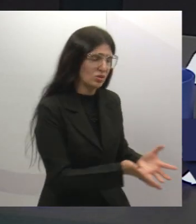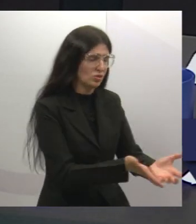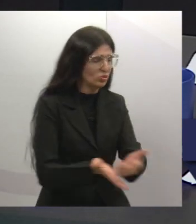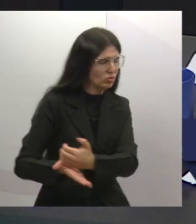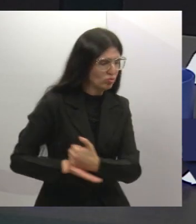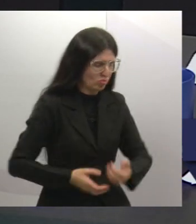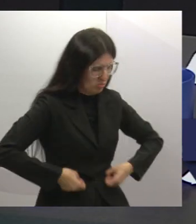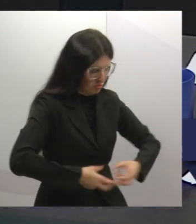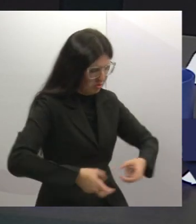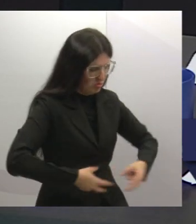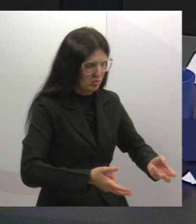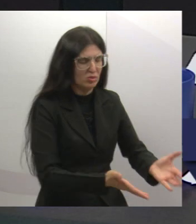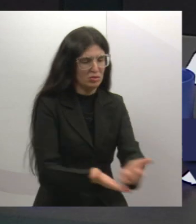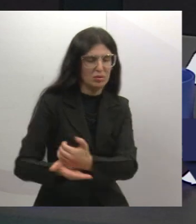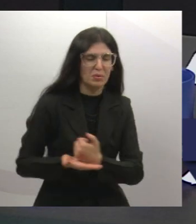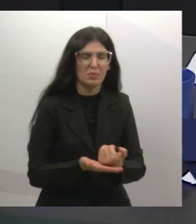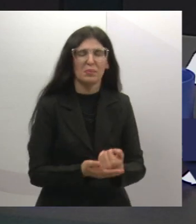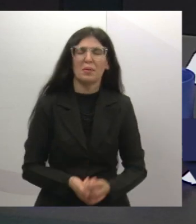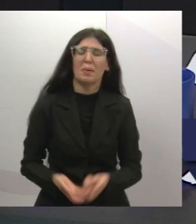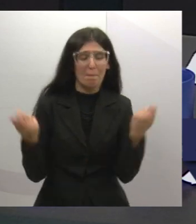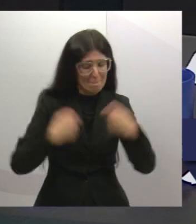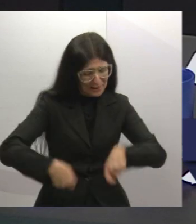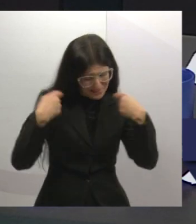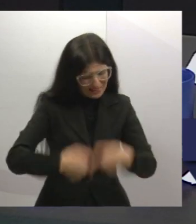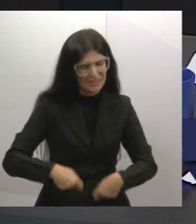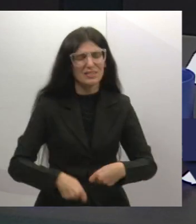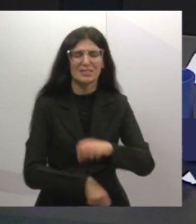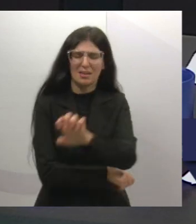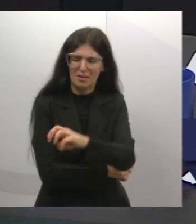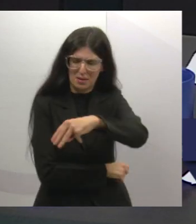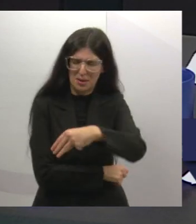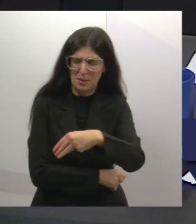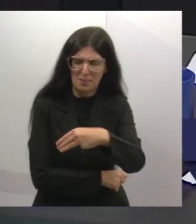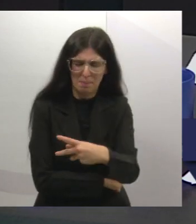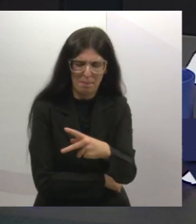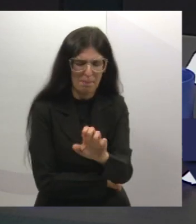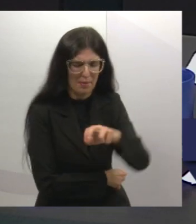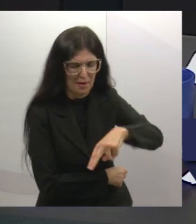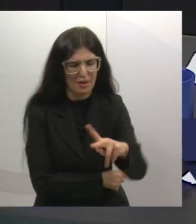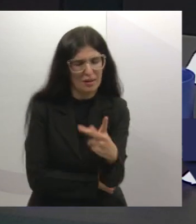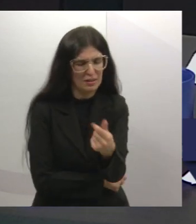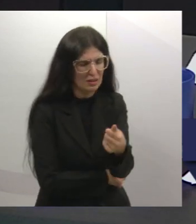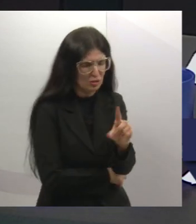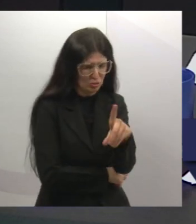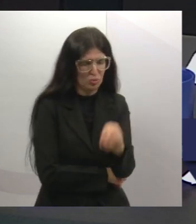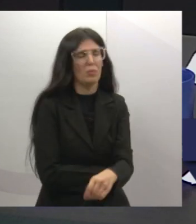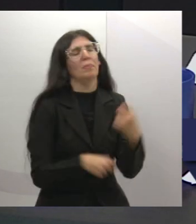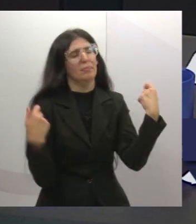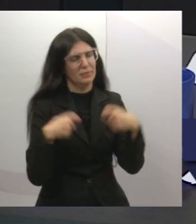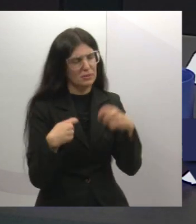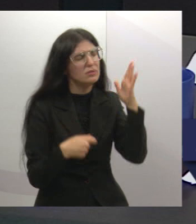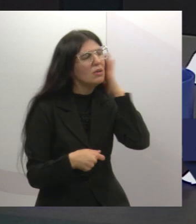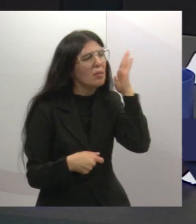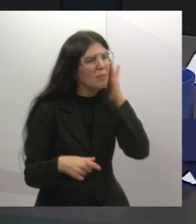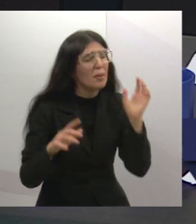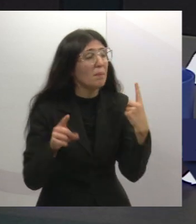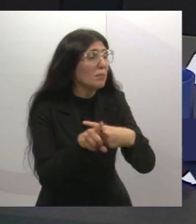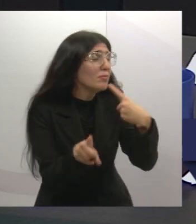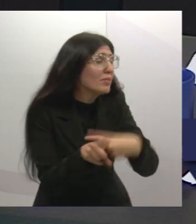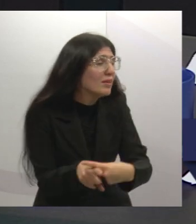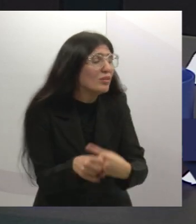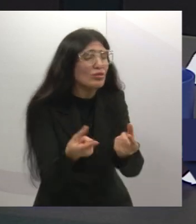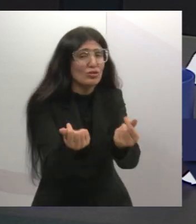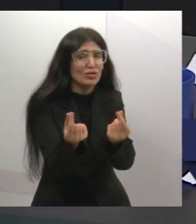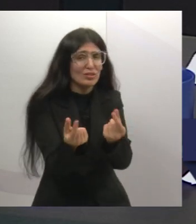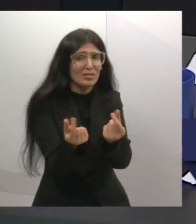aqui vir o empenhado, porque daí a gente tem uma noção realmente do que está sendo, porque o empenhado